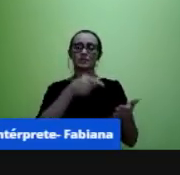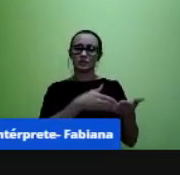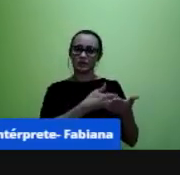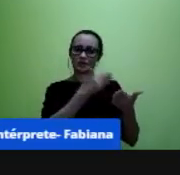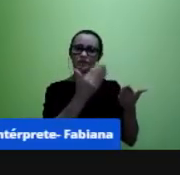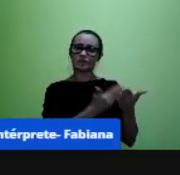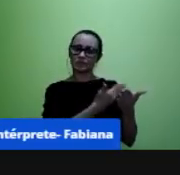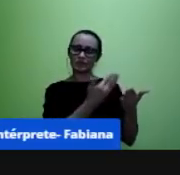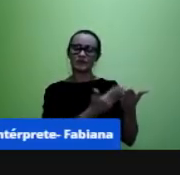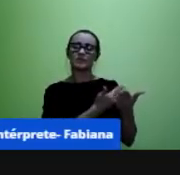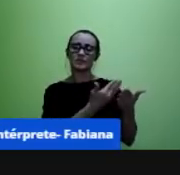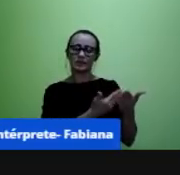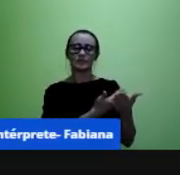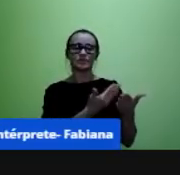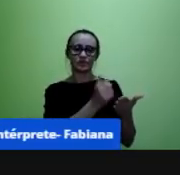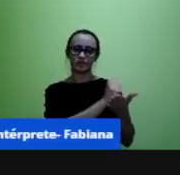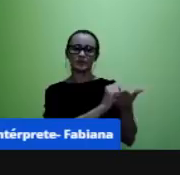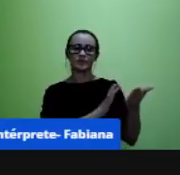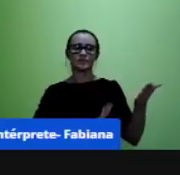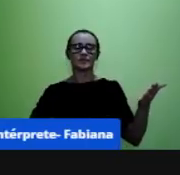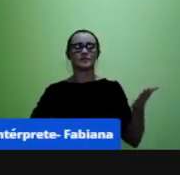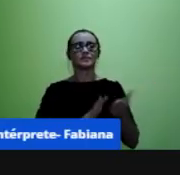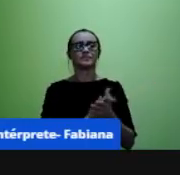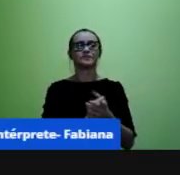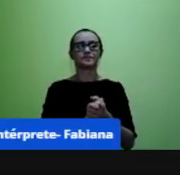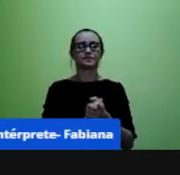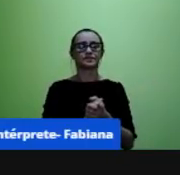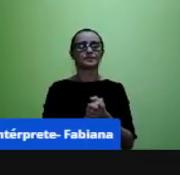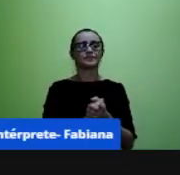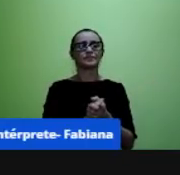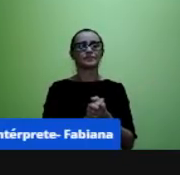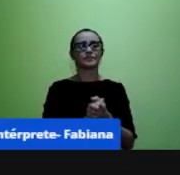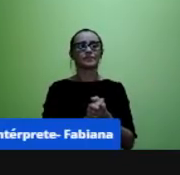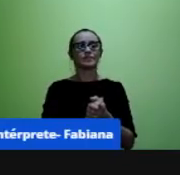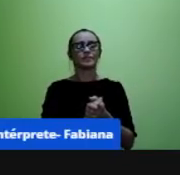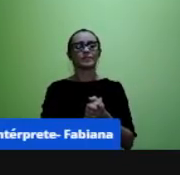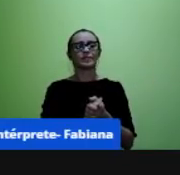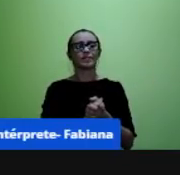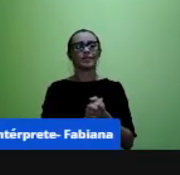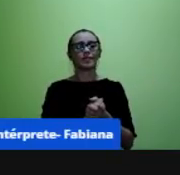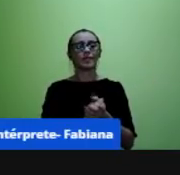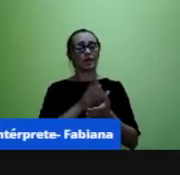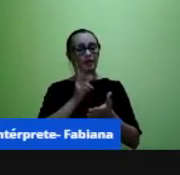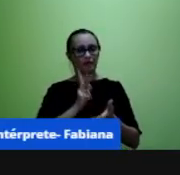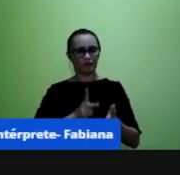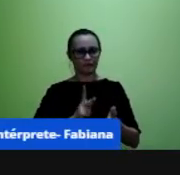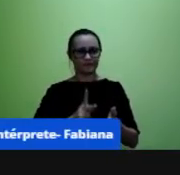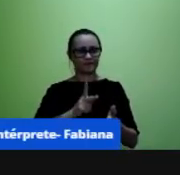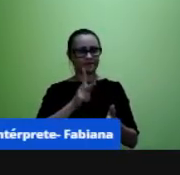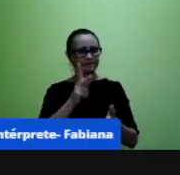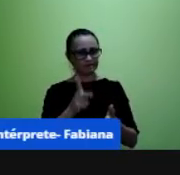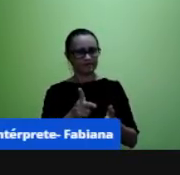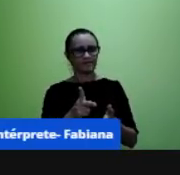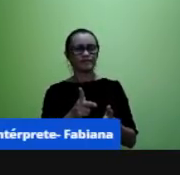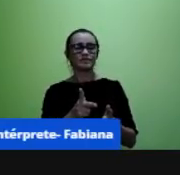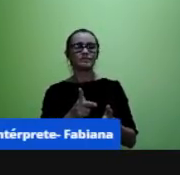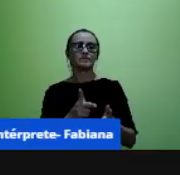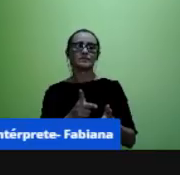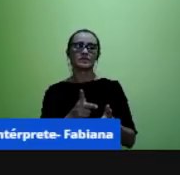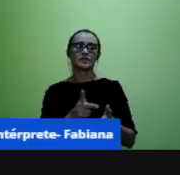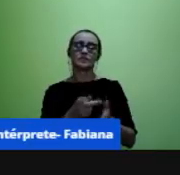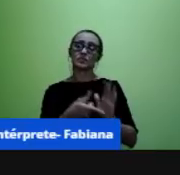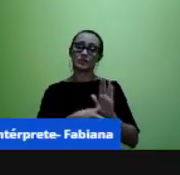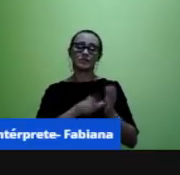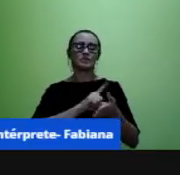slide, continuando no próximo slide, como já foi dito, né, vocês vão